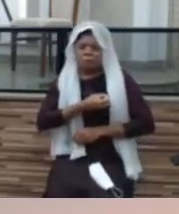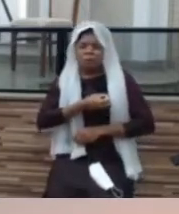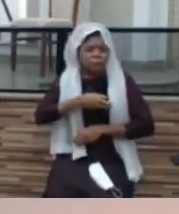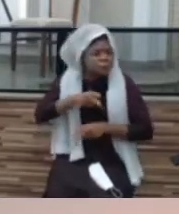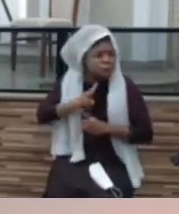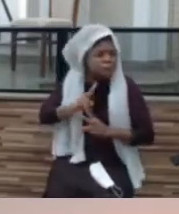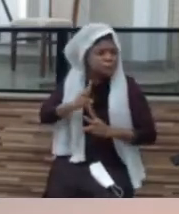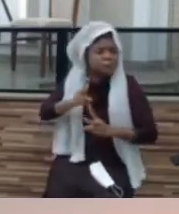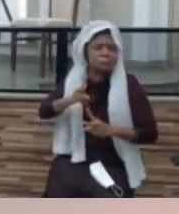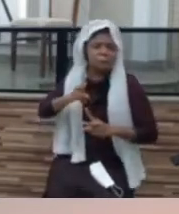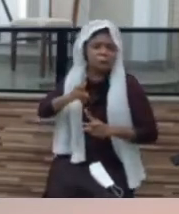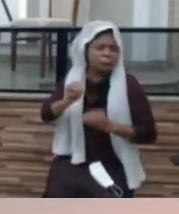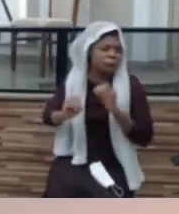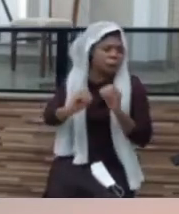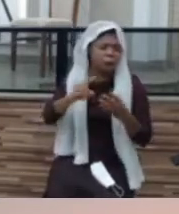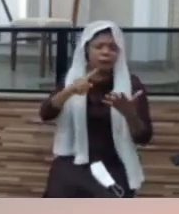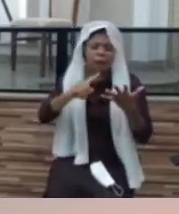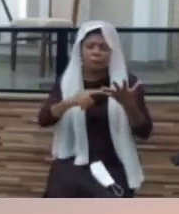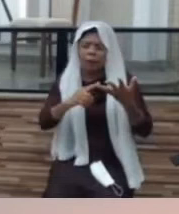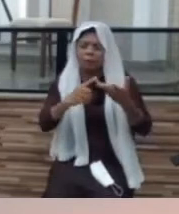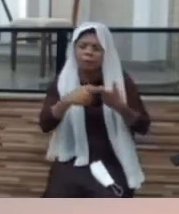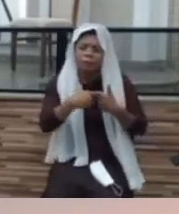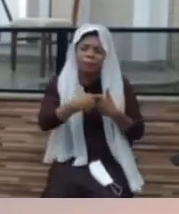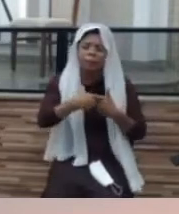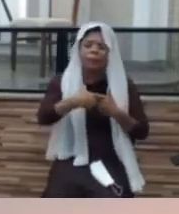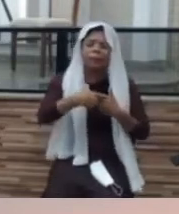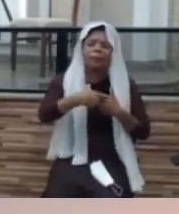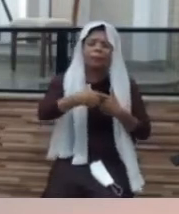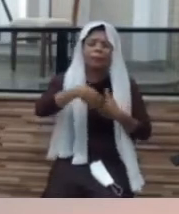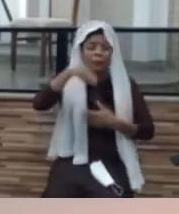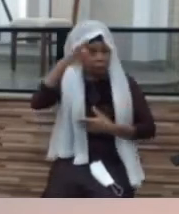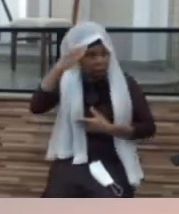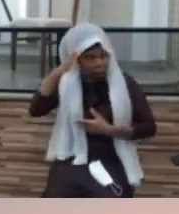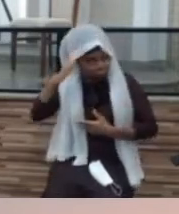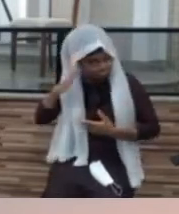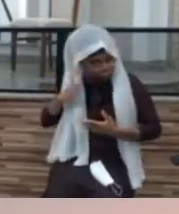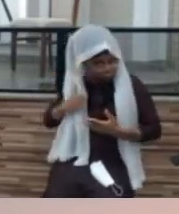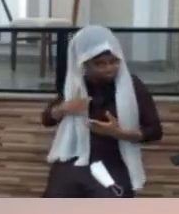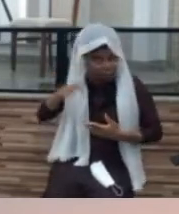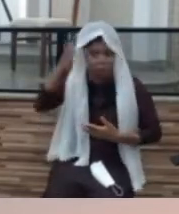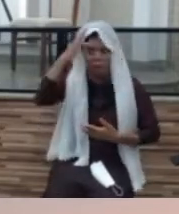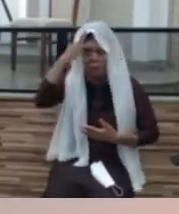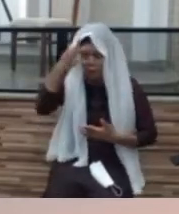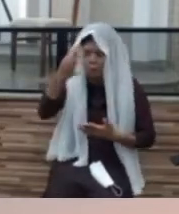irmãos, a esperança, a fé e a caridade. A caridade, irmãos,